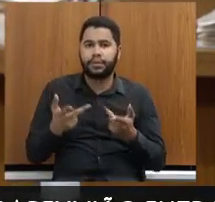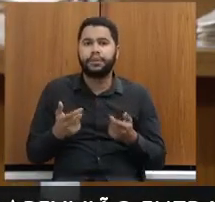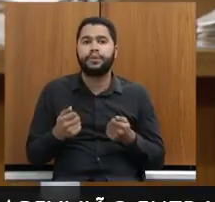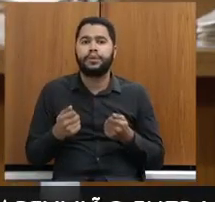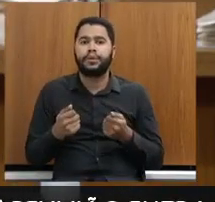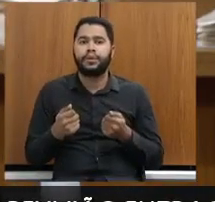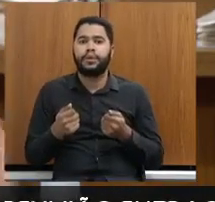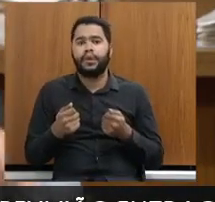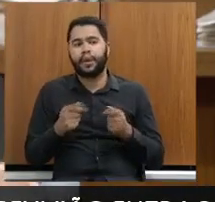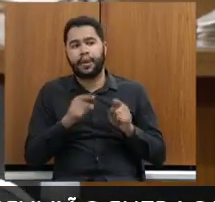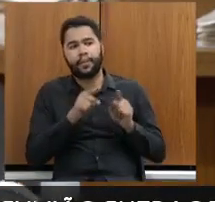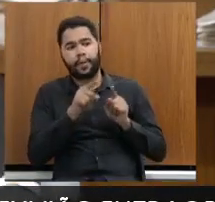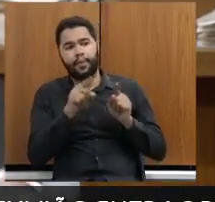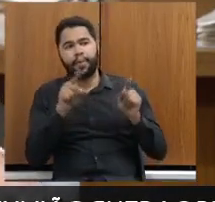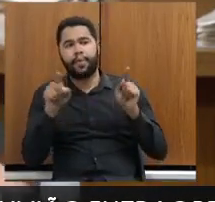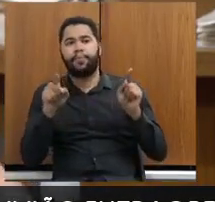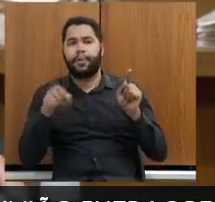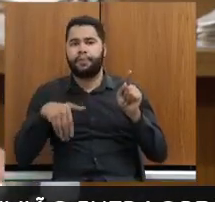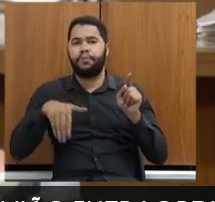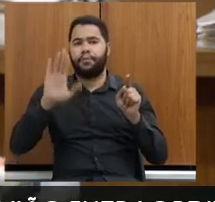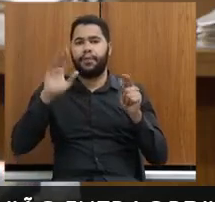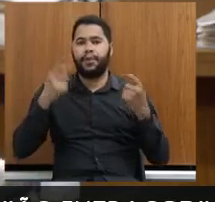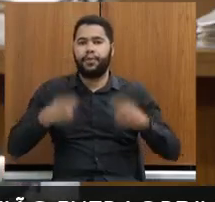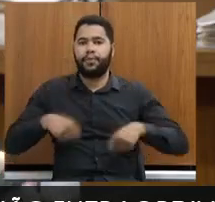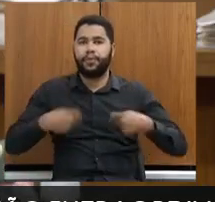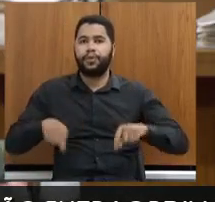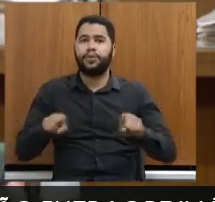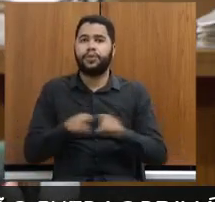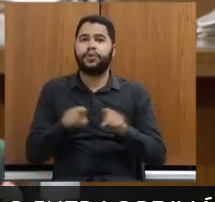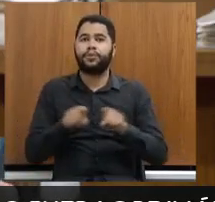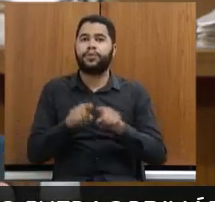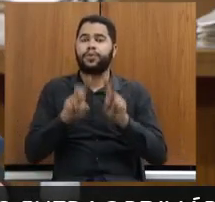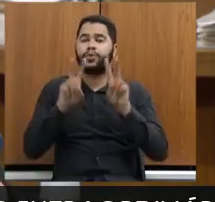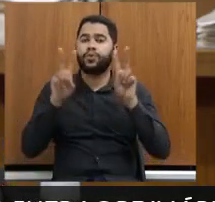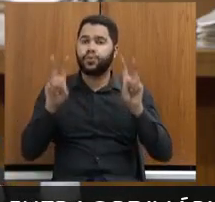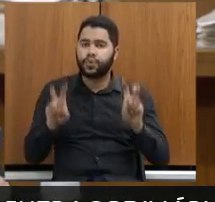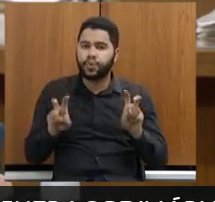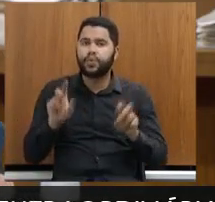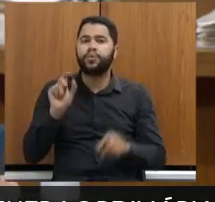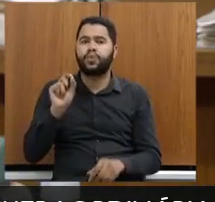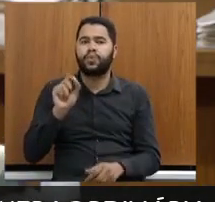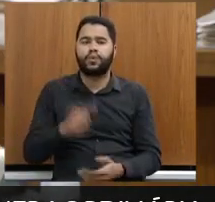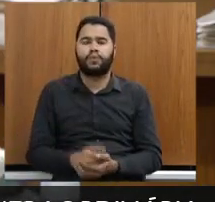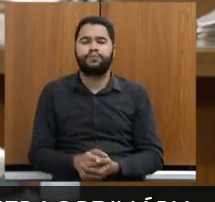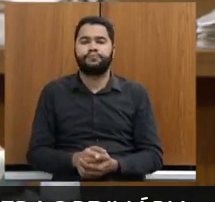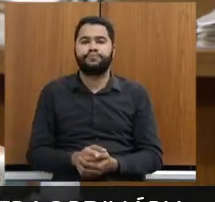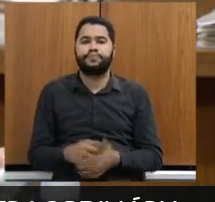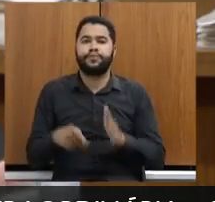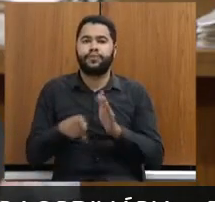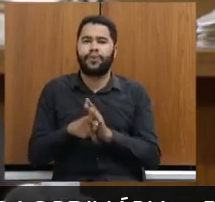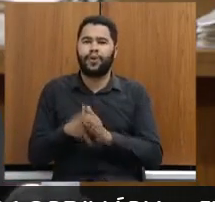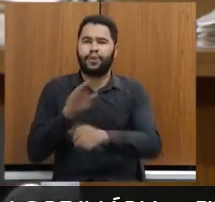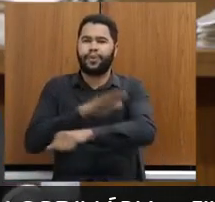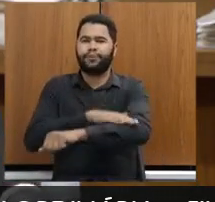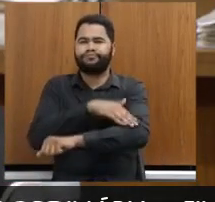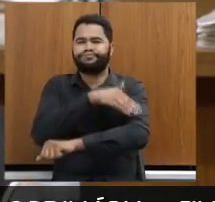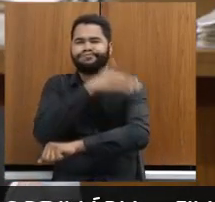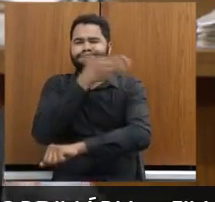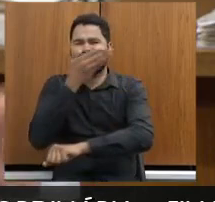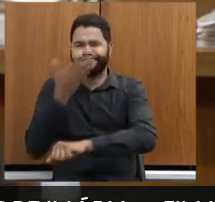nessas localidades que mais necessita e sobre sobre o plantão digital